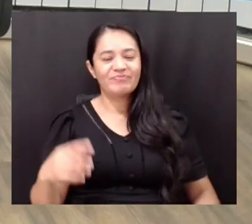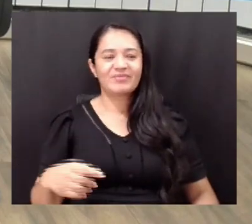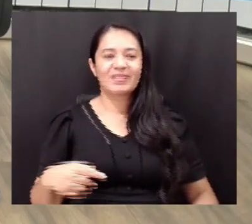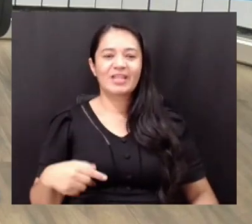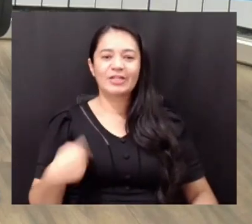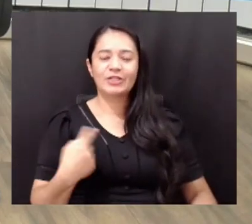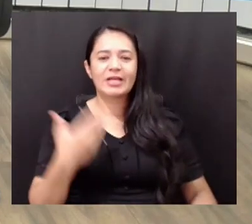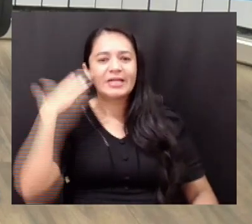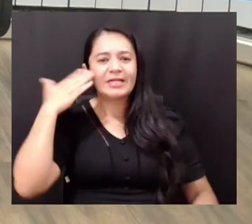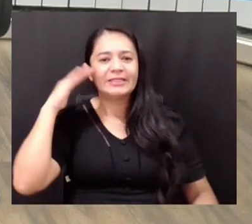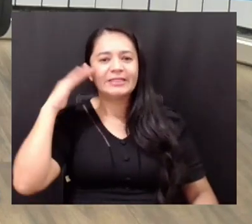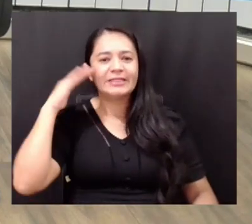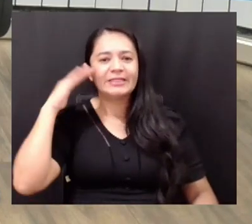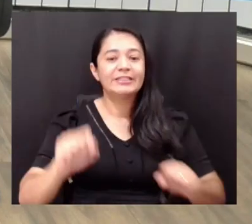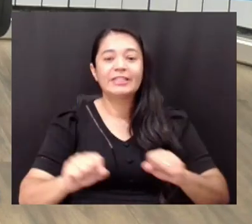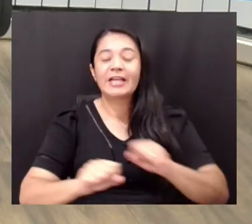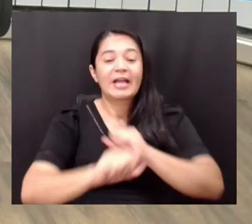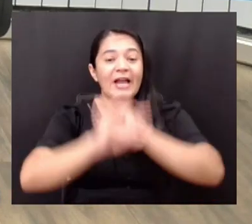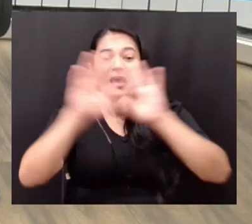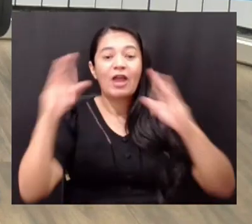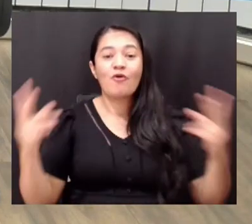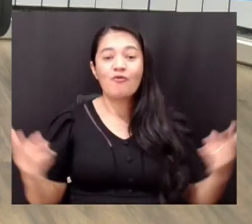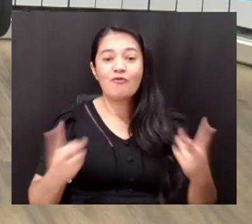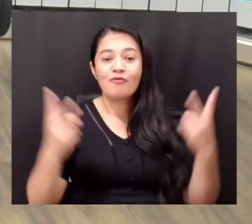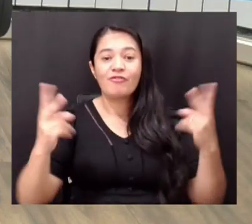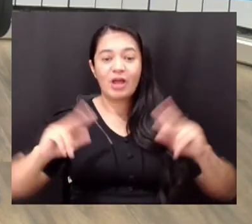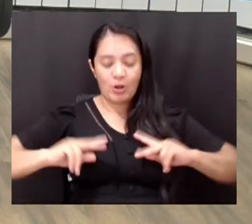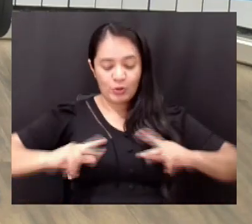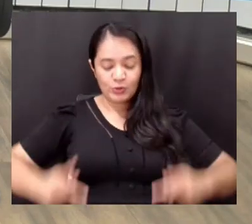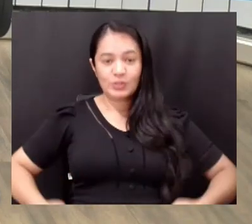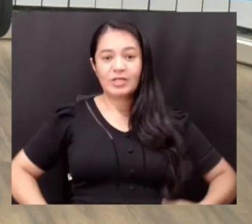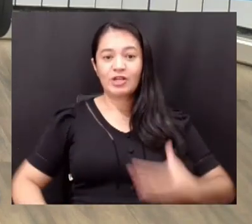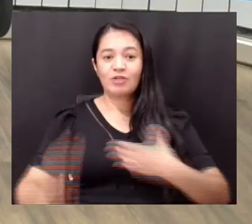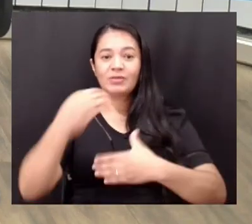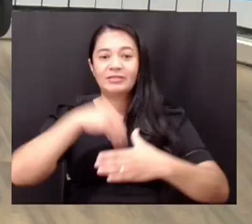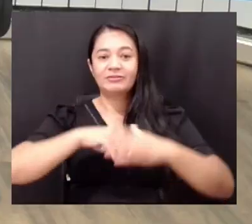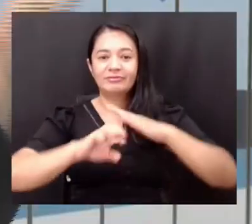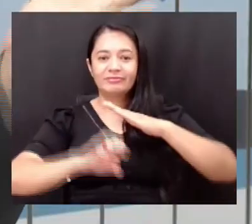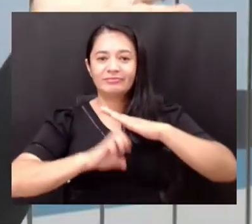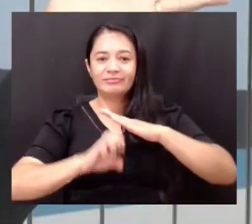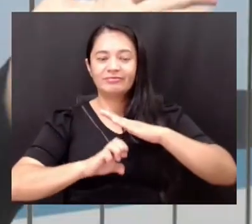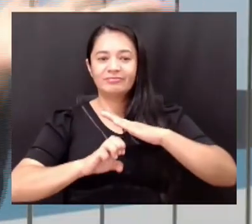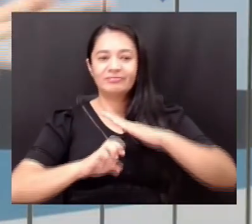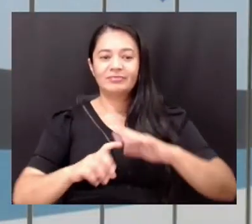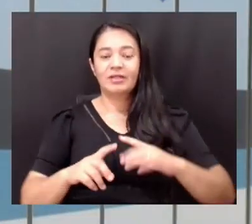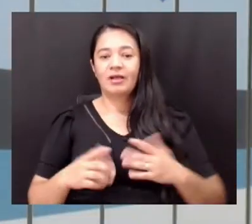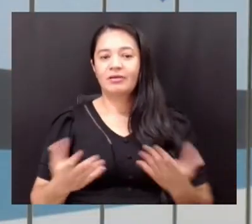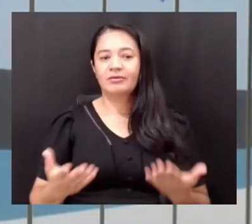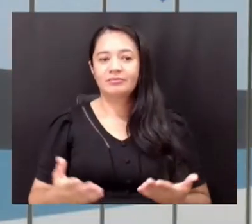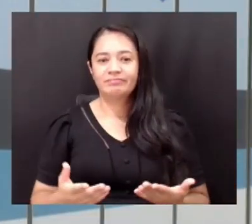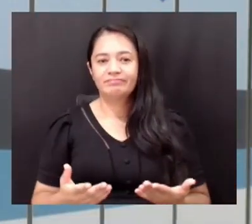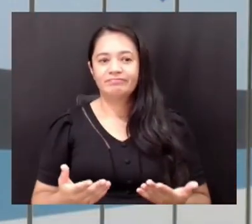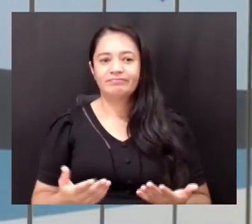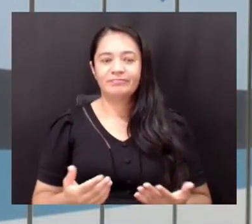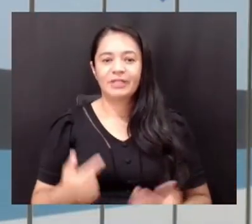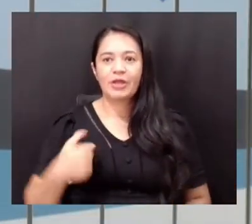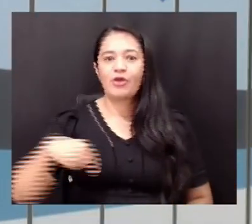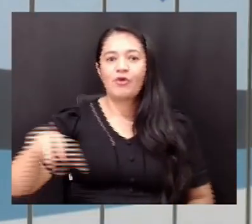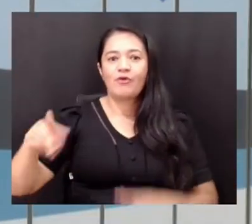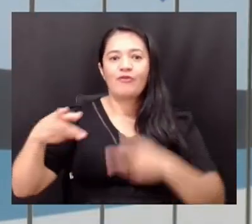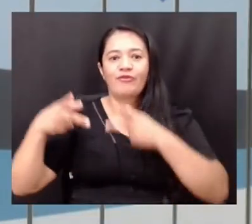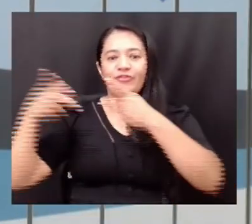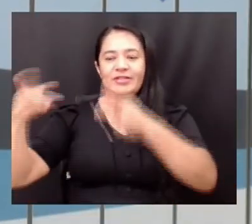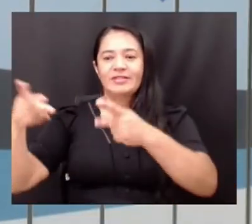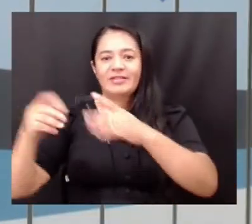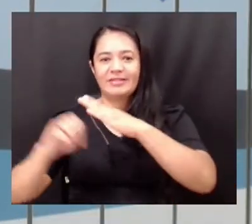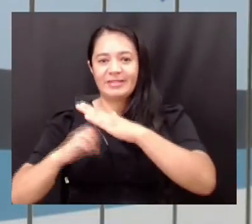do ser humano dentro das empresas. E a gente fala assim, o Brasil não. Eu fui visitar uma dessas empresas